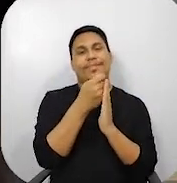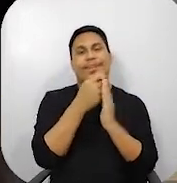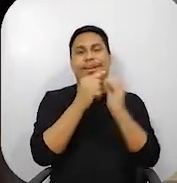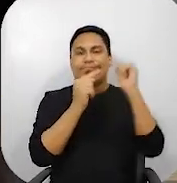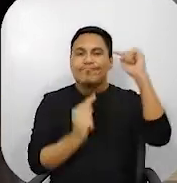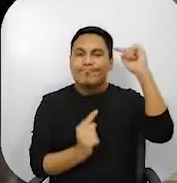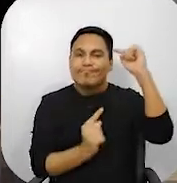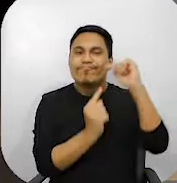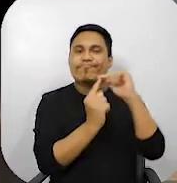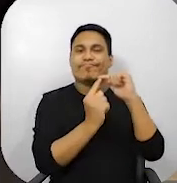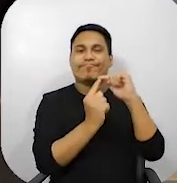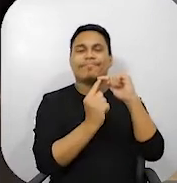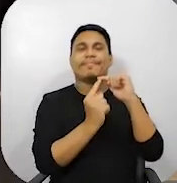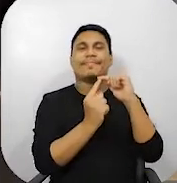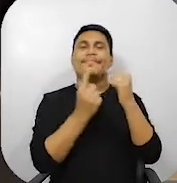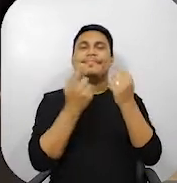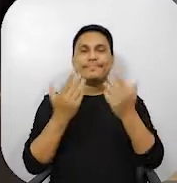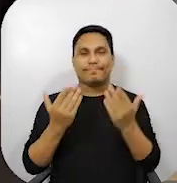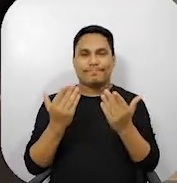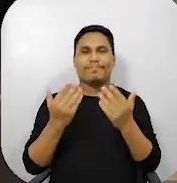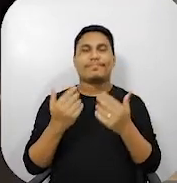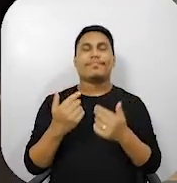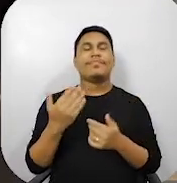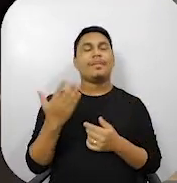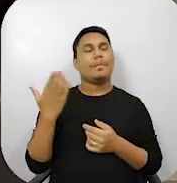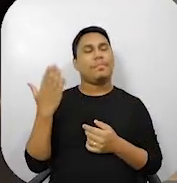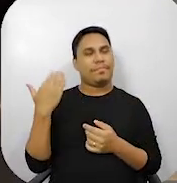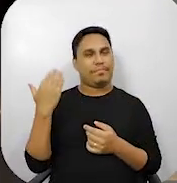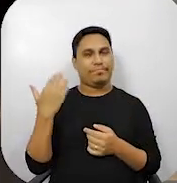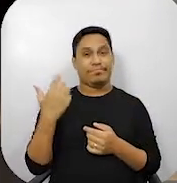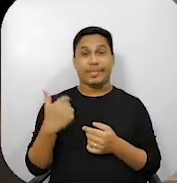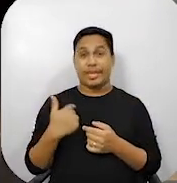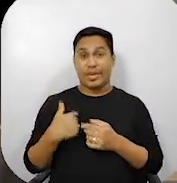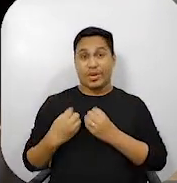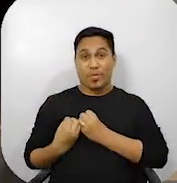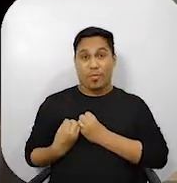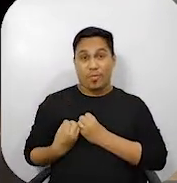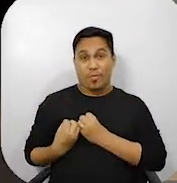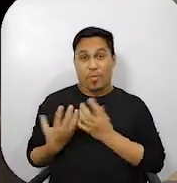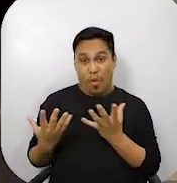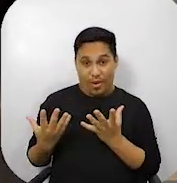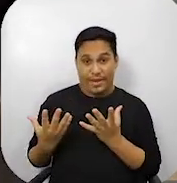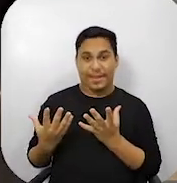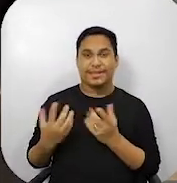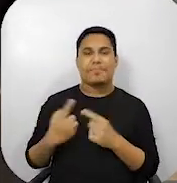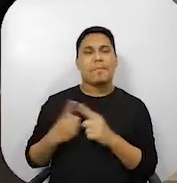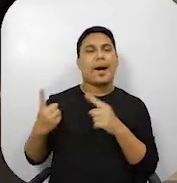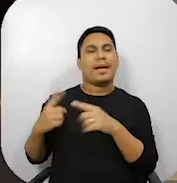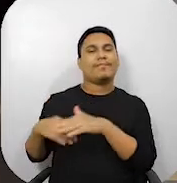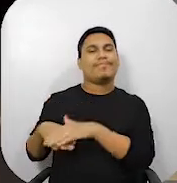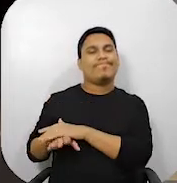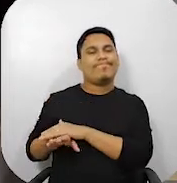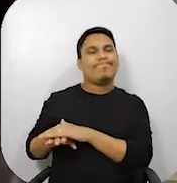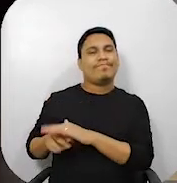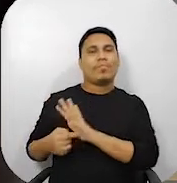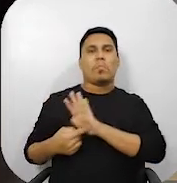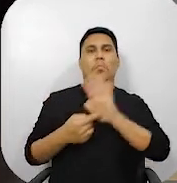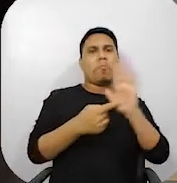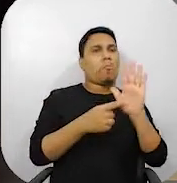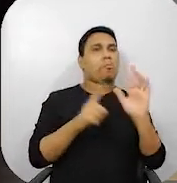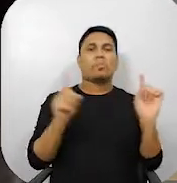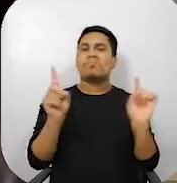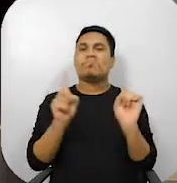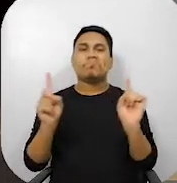e nessa época eu era poeta de gaveta né tudo era engavetado guardadinho mostrava